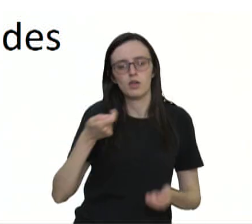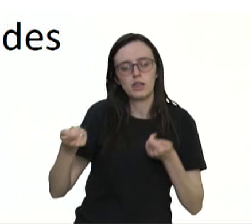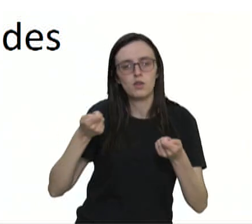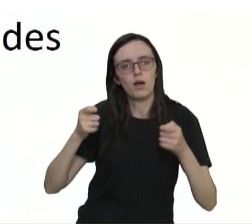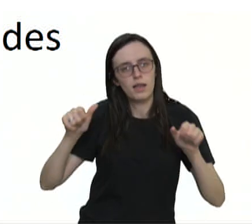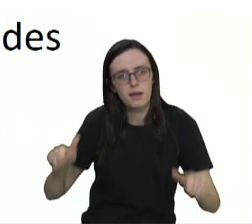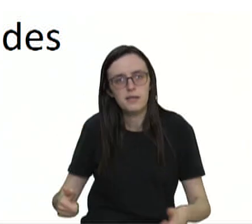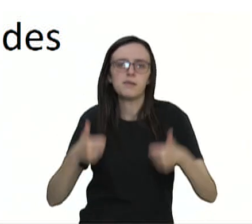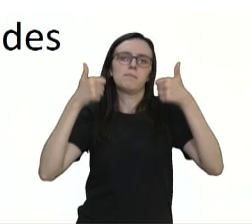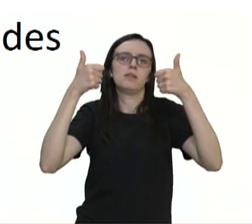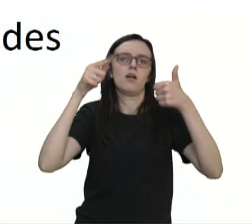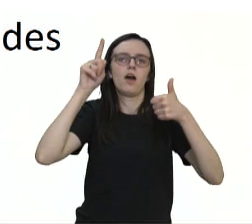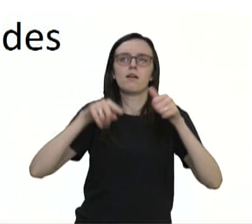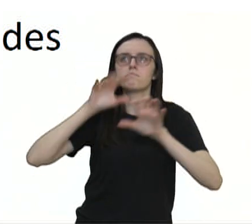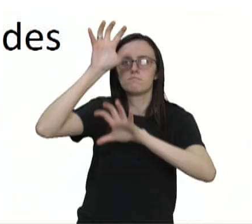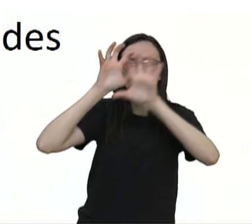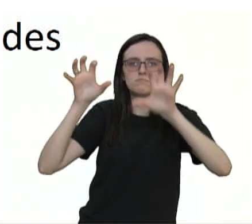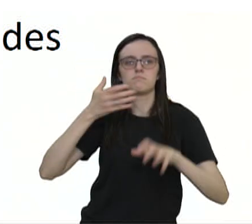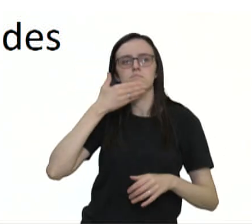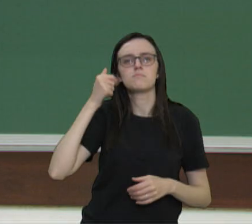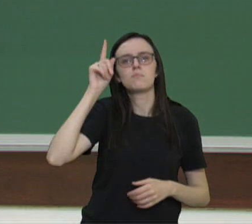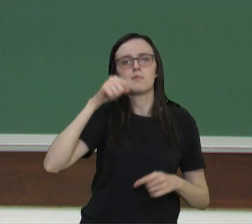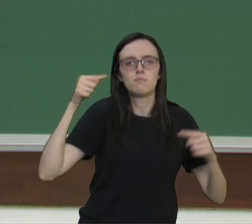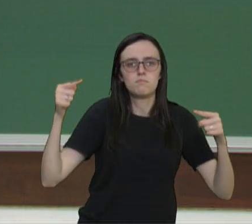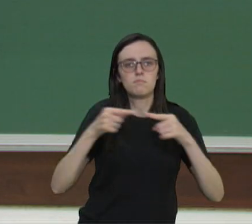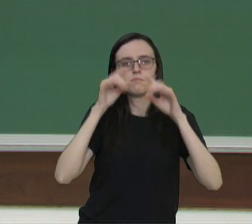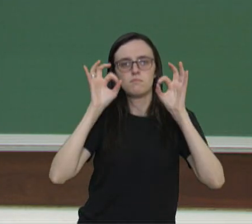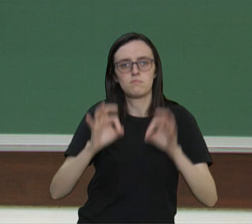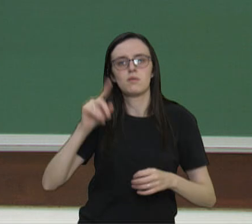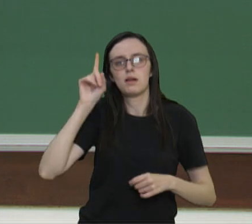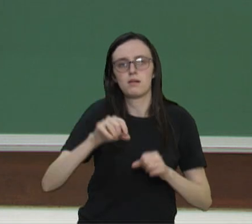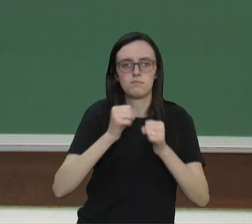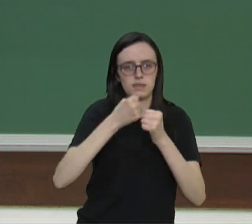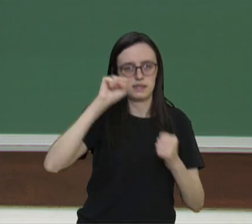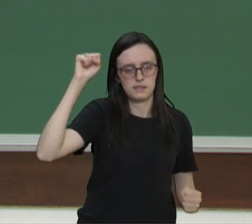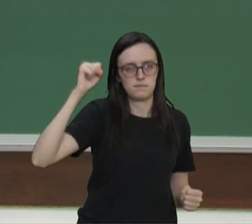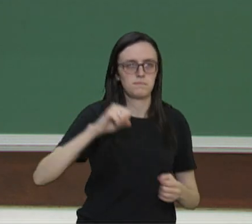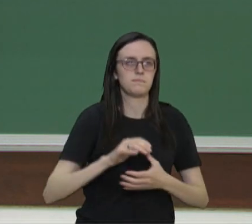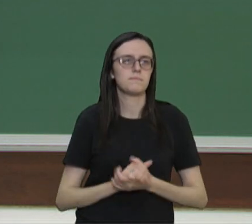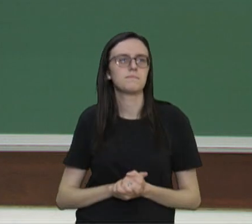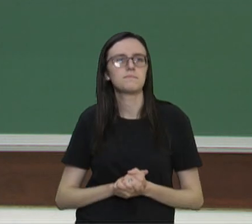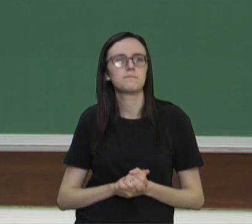administrar melhor o território, de acordo com a sua extensão.